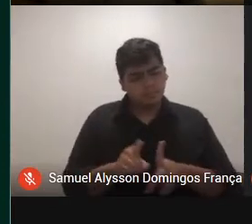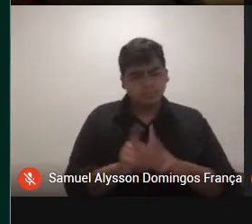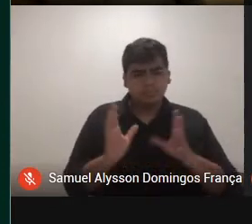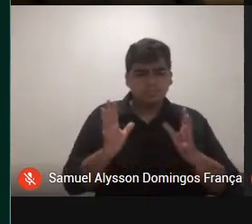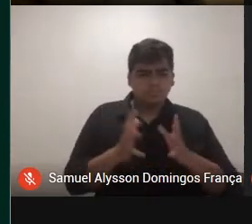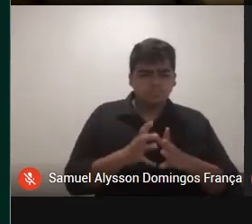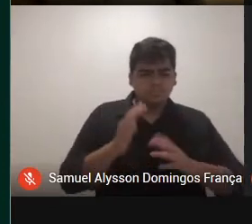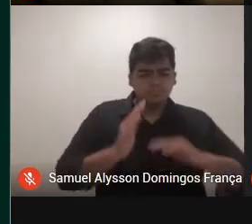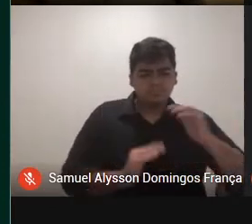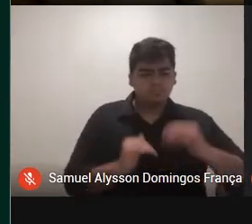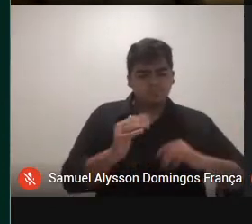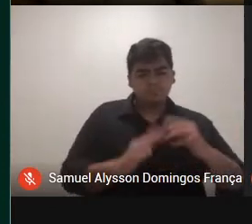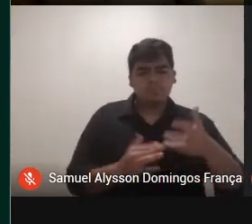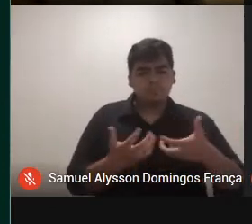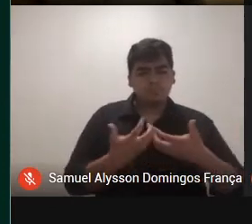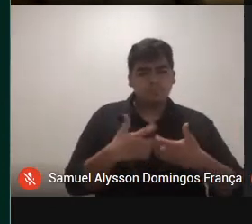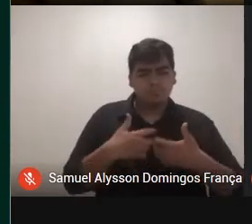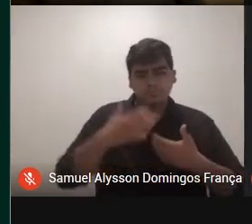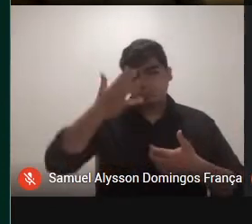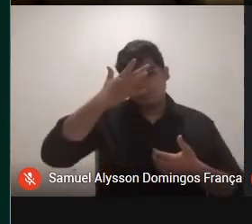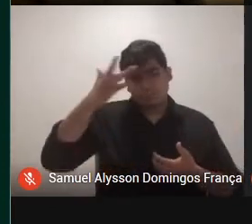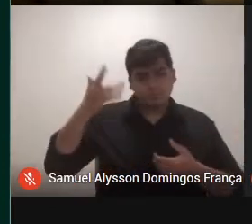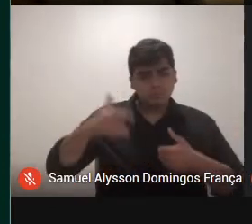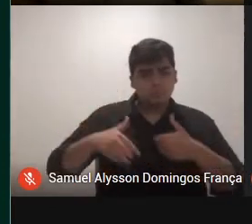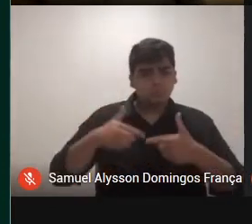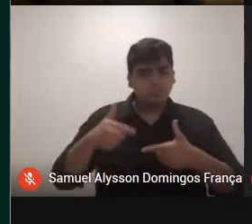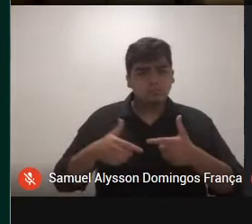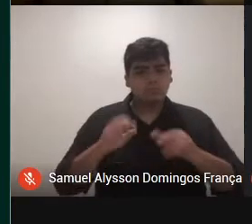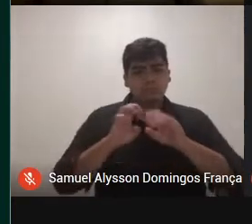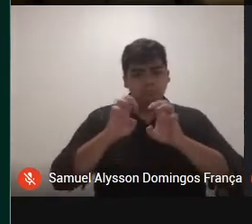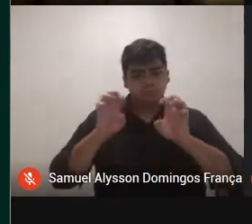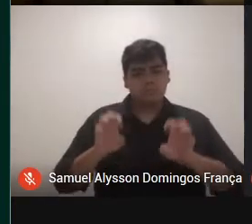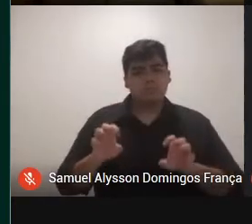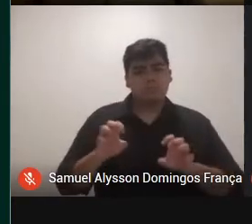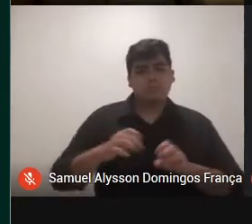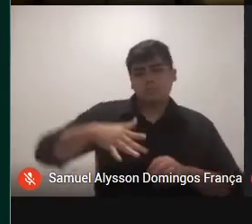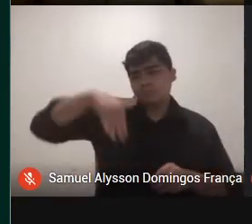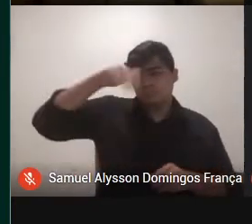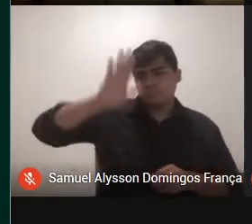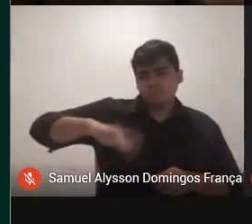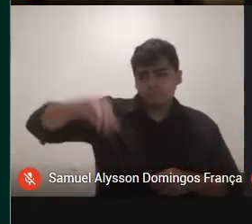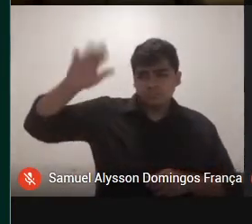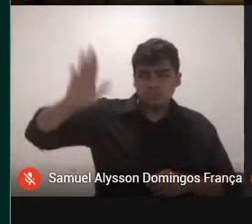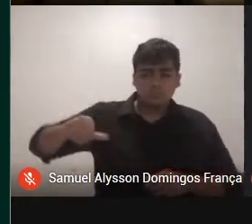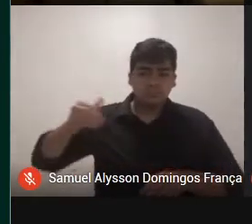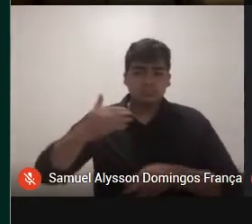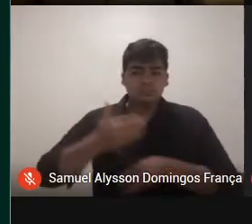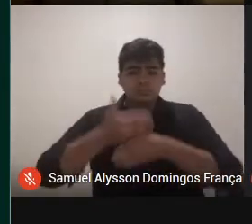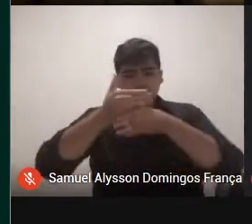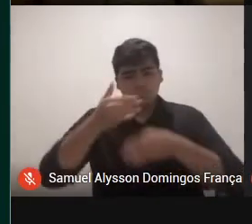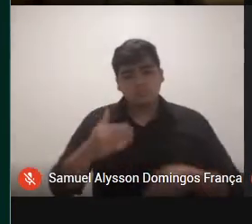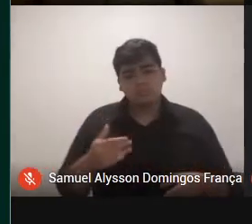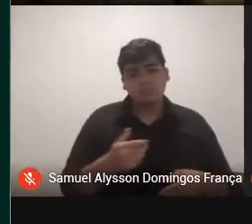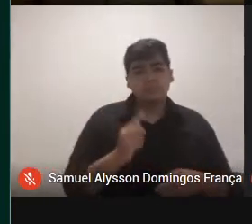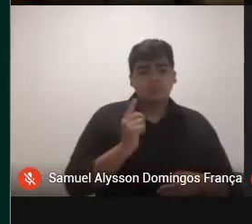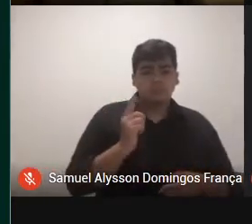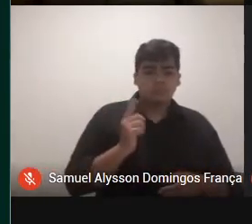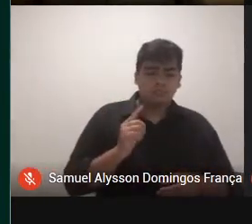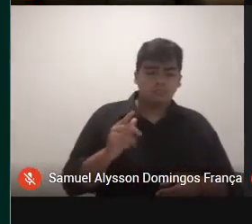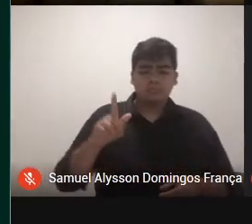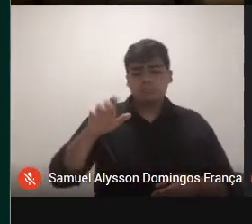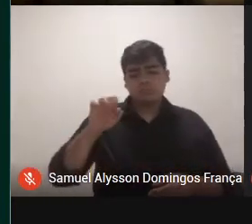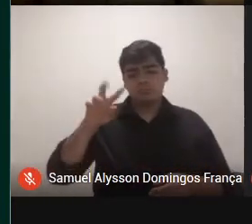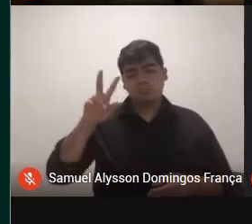IF, a equipe de obras, em nome do Gustavo, né, fez a pintura da parede, todos os valores